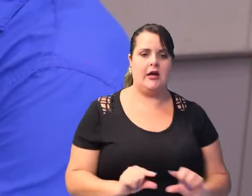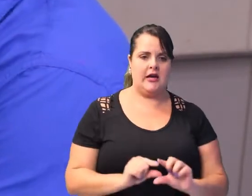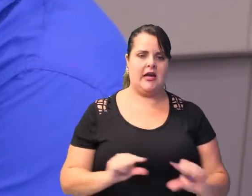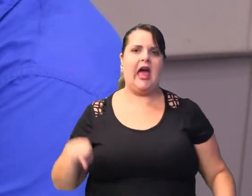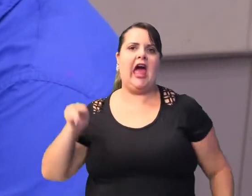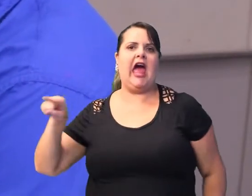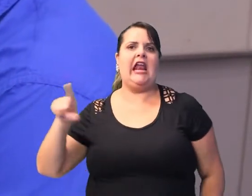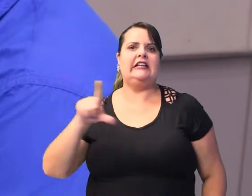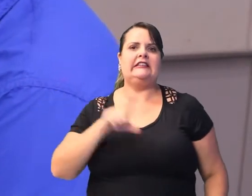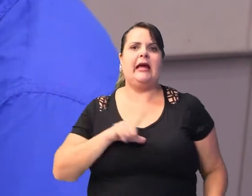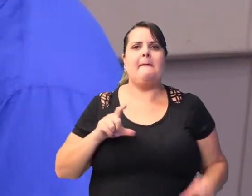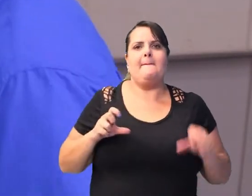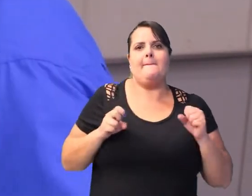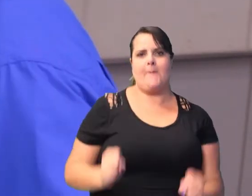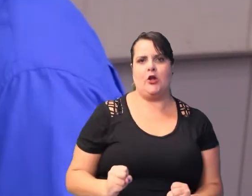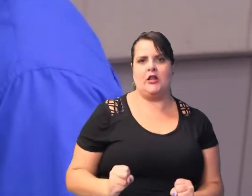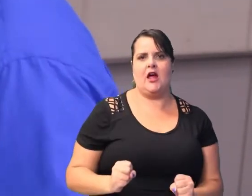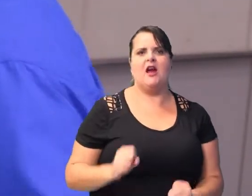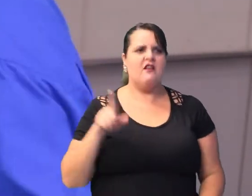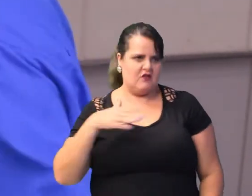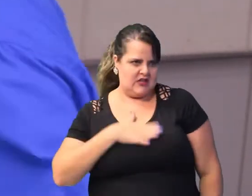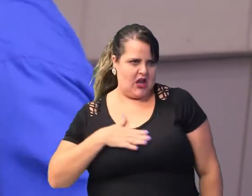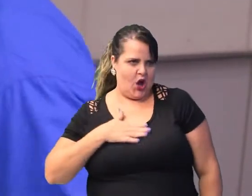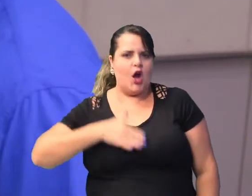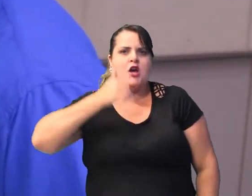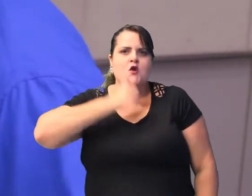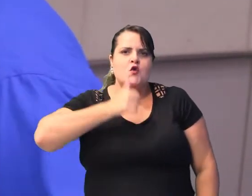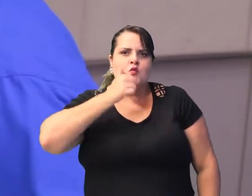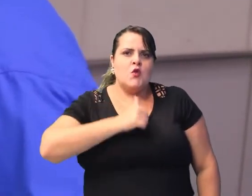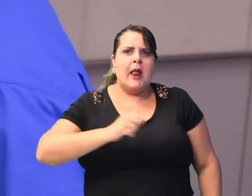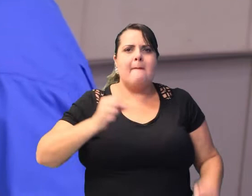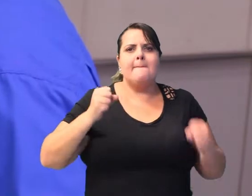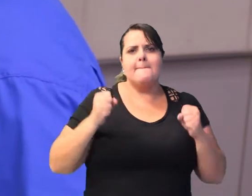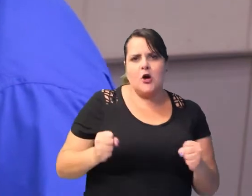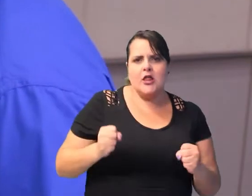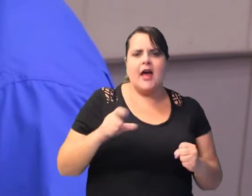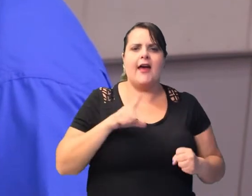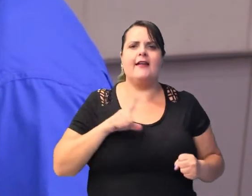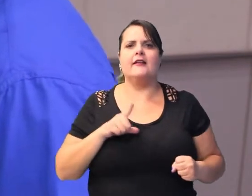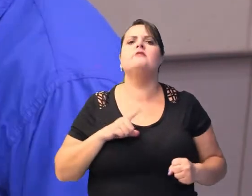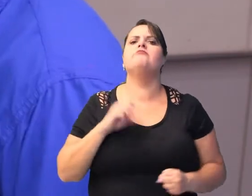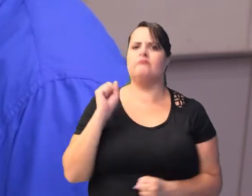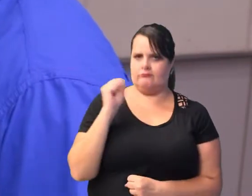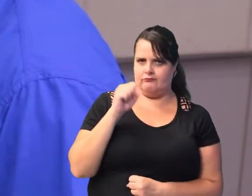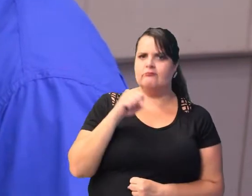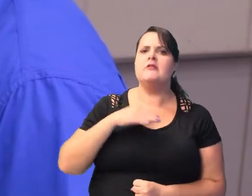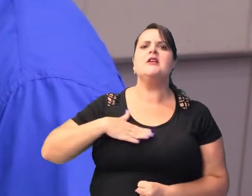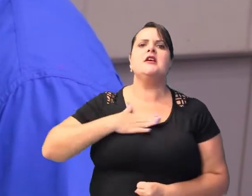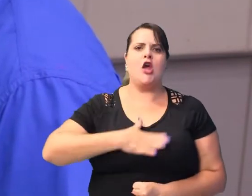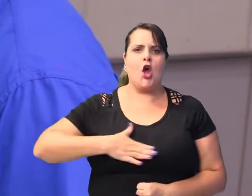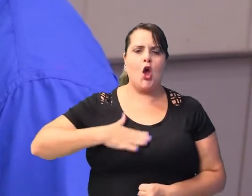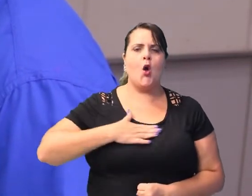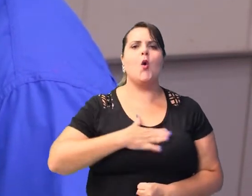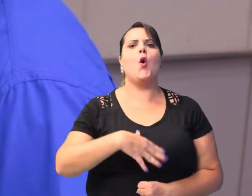comentar aqui empoderada você curte esse lance da mulher poder lá eu curto e tento passar diante tentos e poderosa